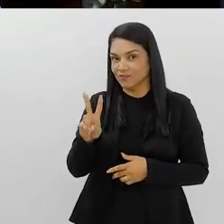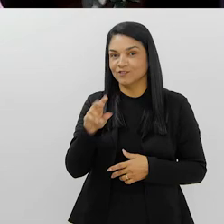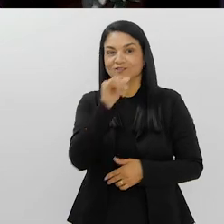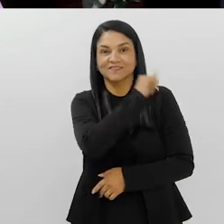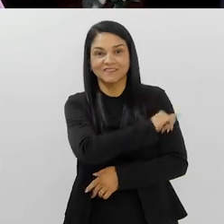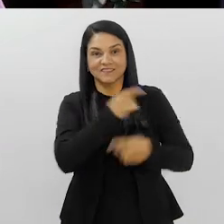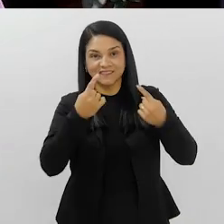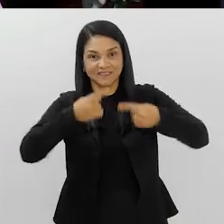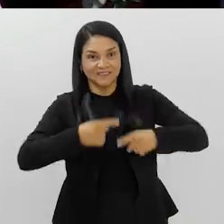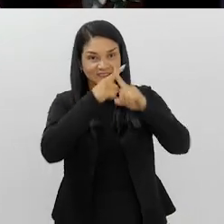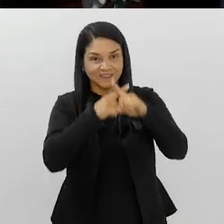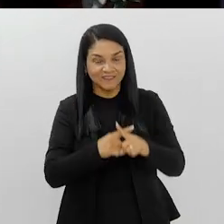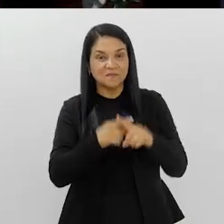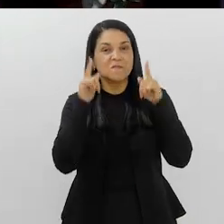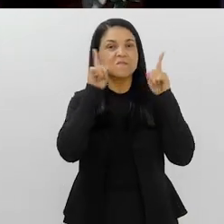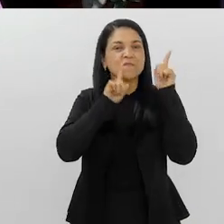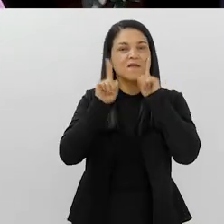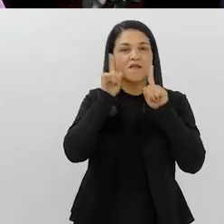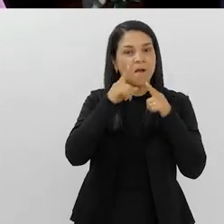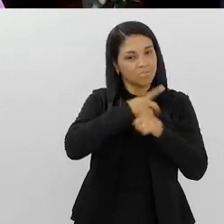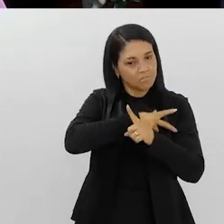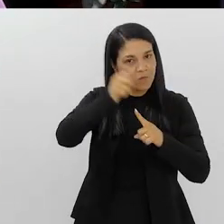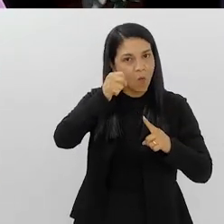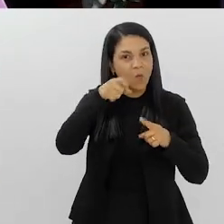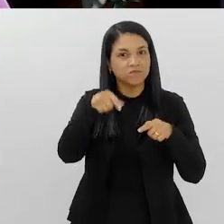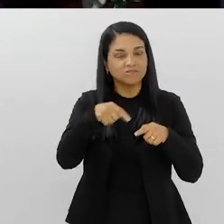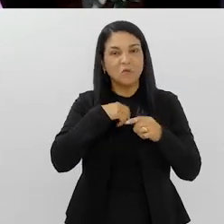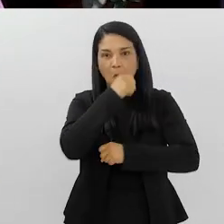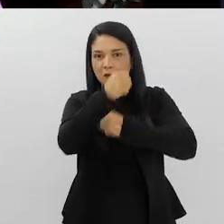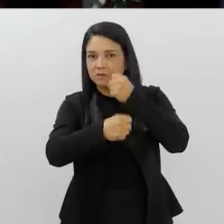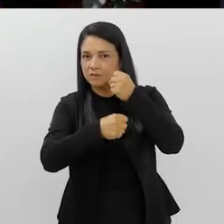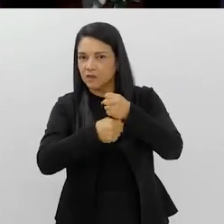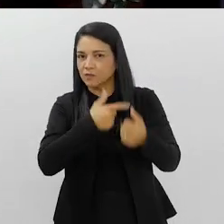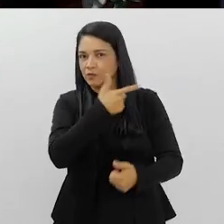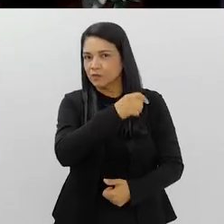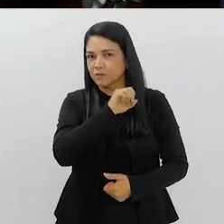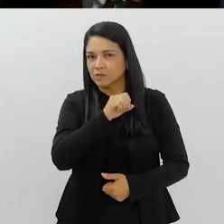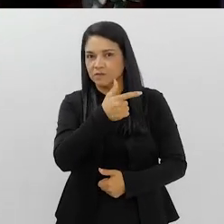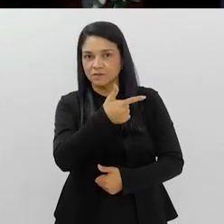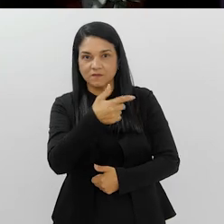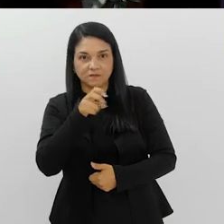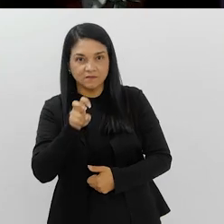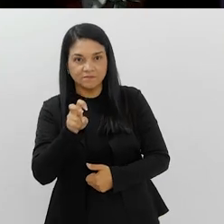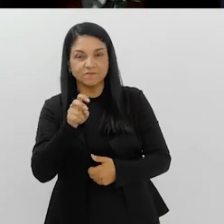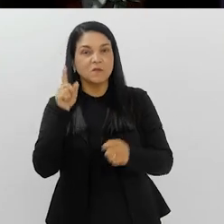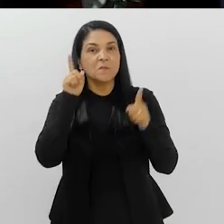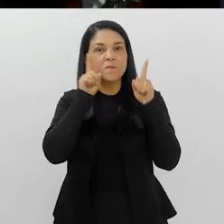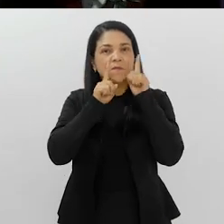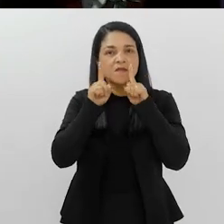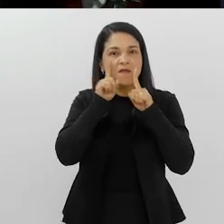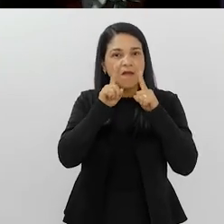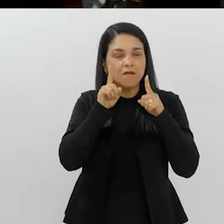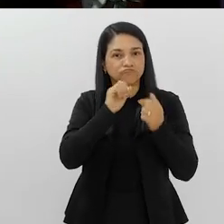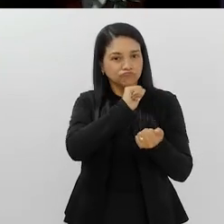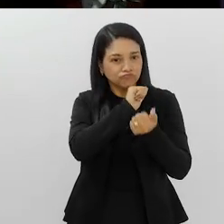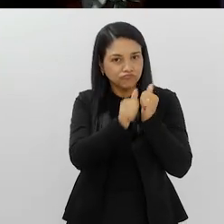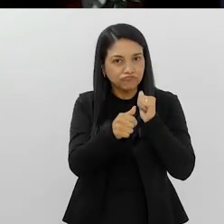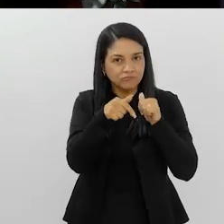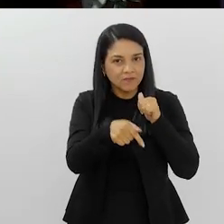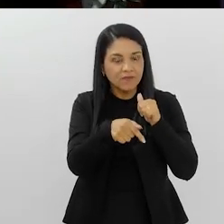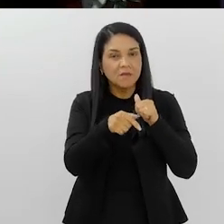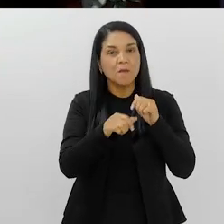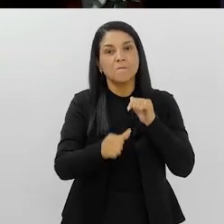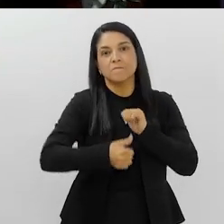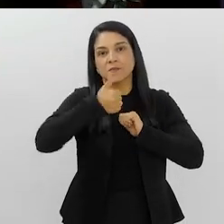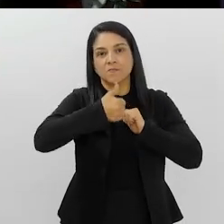o Maricá como campeão. E ano que vem, 2025, o Maricá vai disputar a